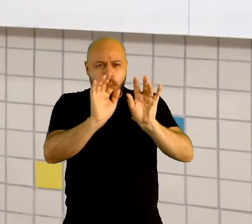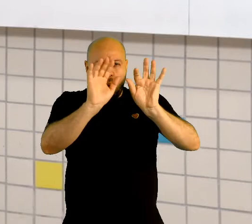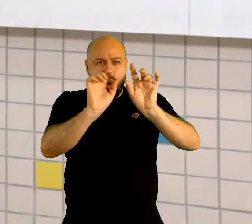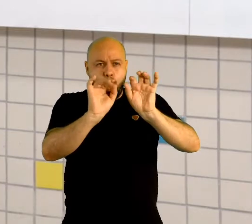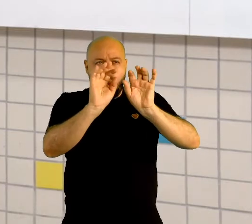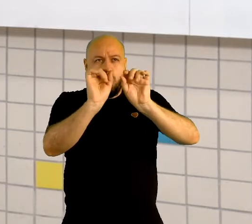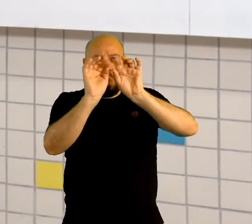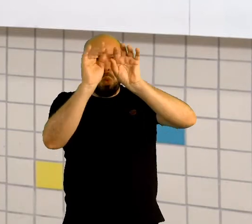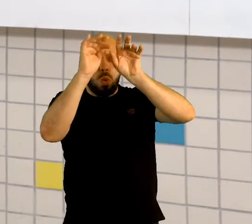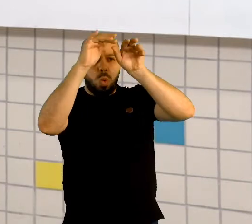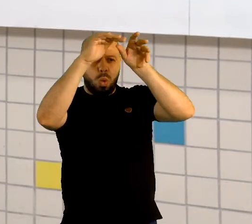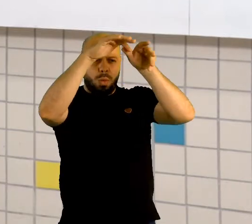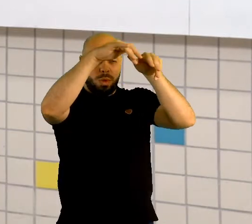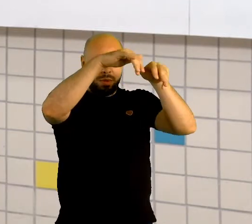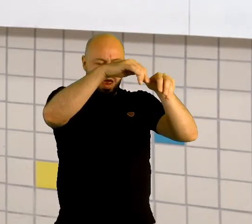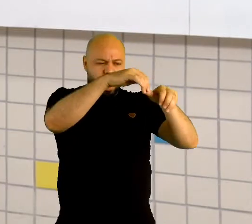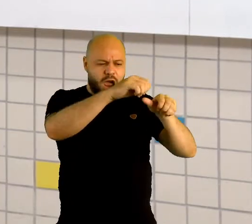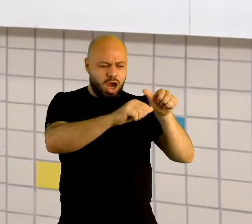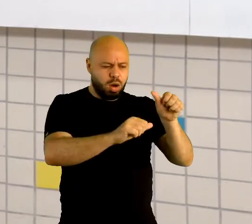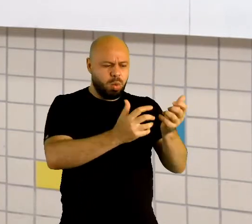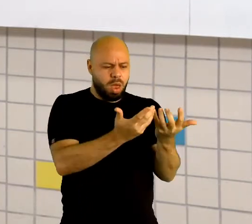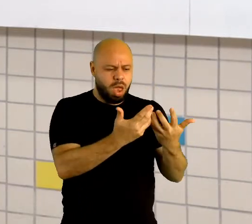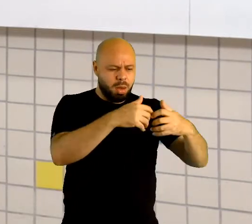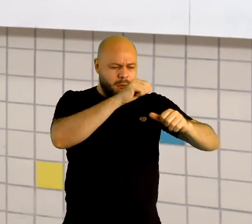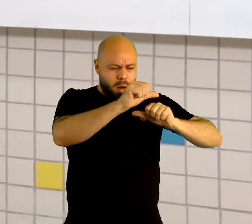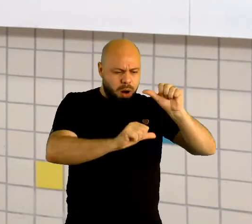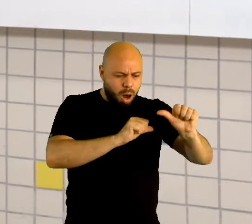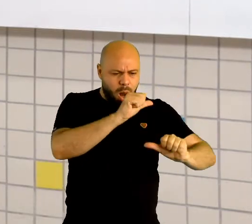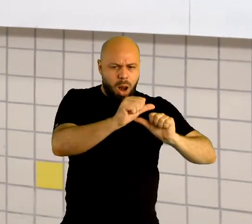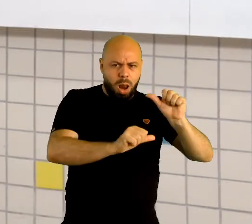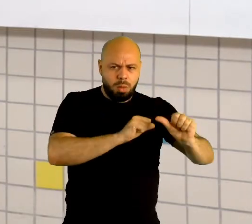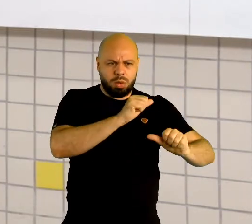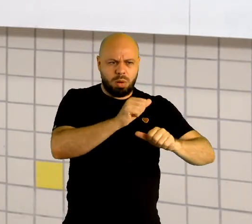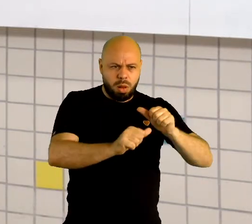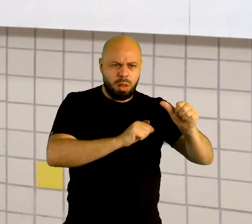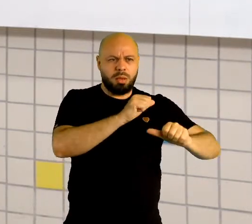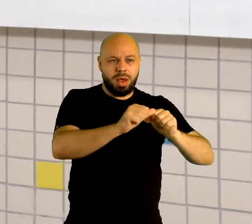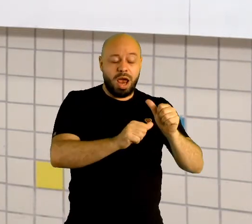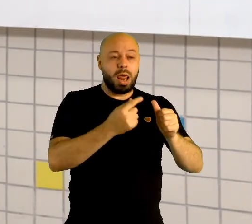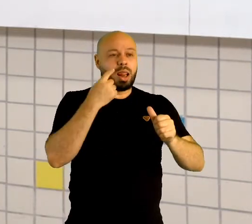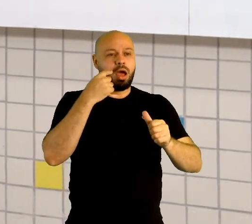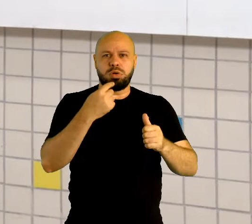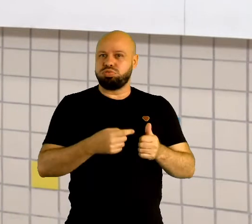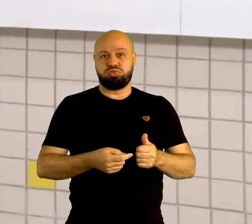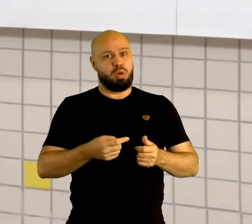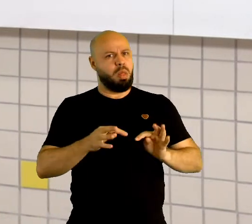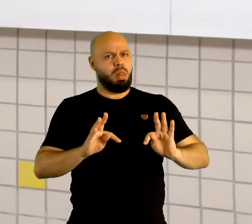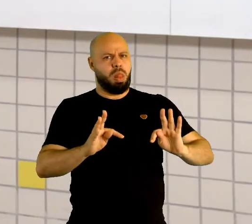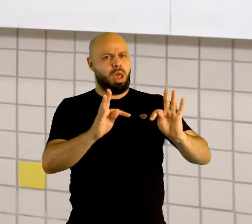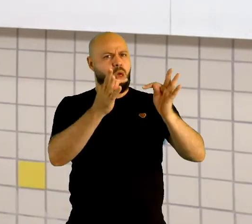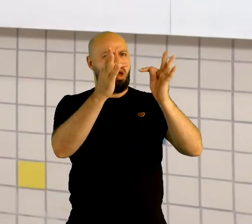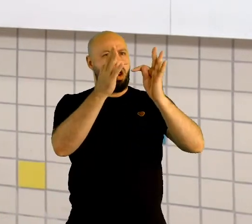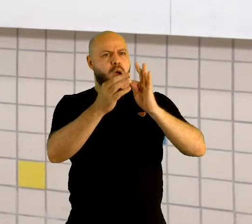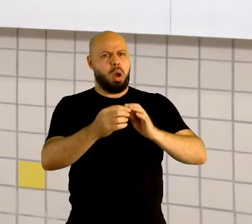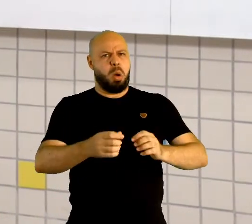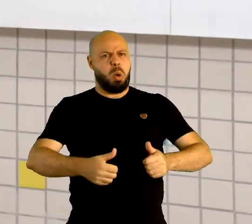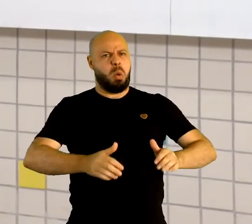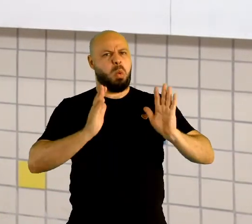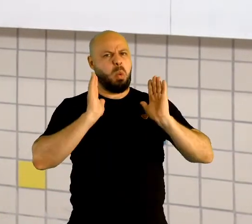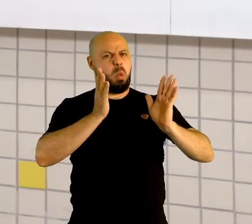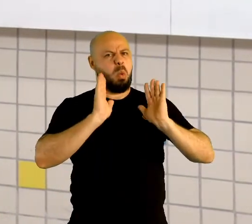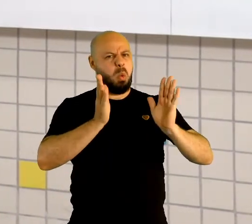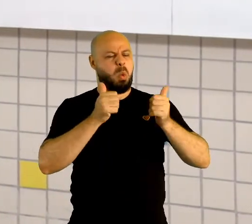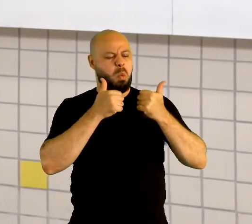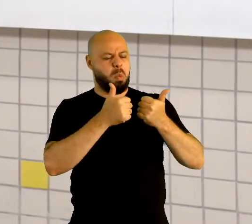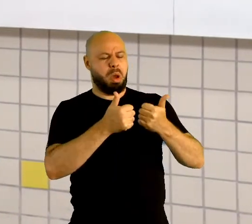aí funcionassem, né? Então, gente, nessa época isso aí era tecnologia de ponta, tá bom? Com o